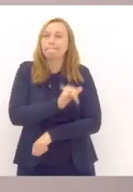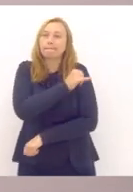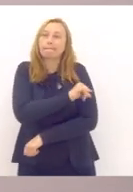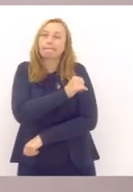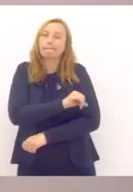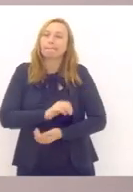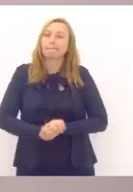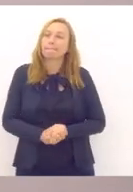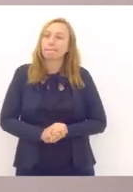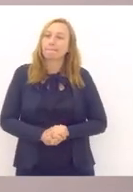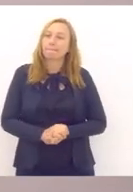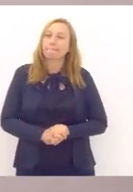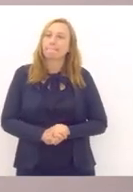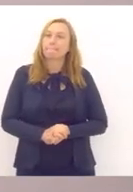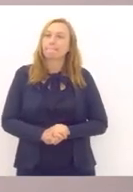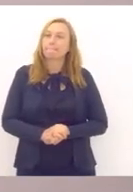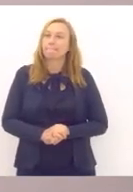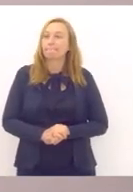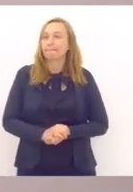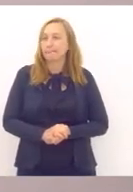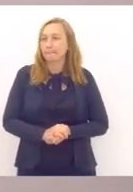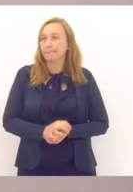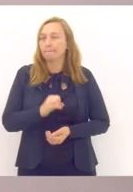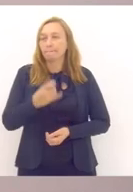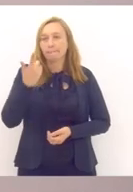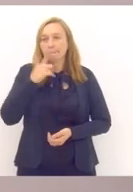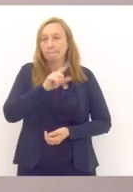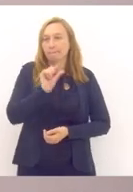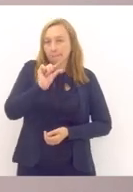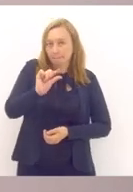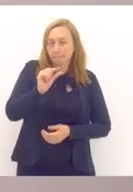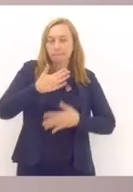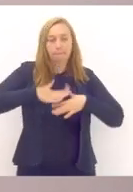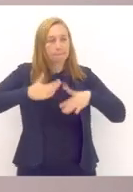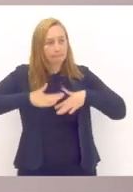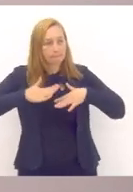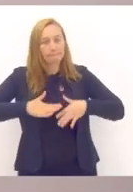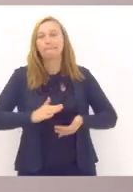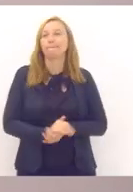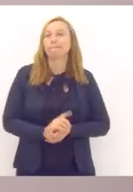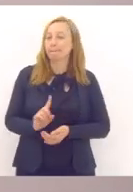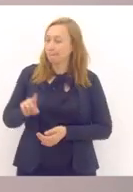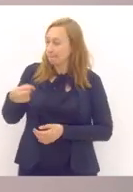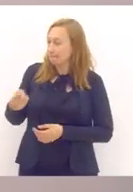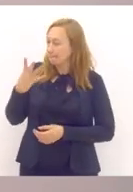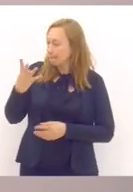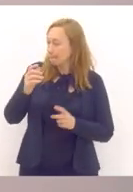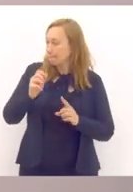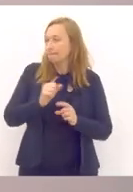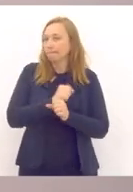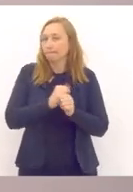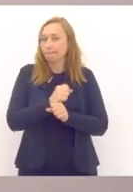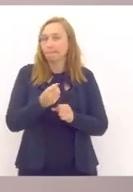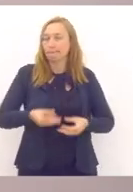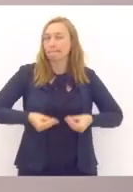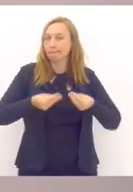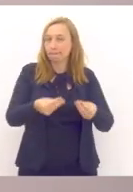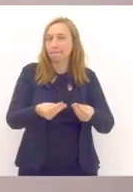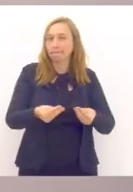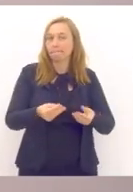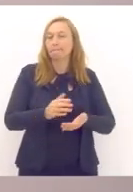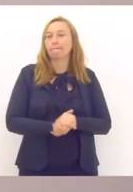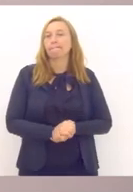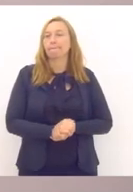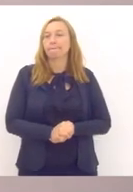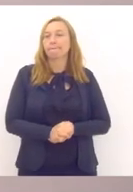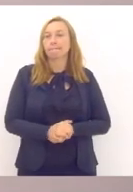maior dentre os demais estados. Se a gente conseguir um pouquinho de tranquilidade nesses próximos 4 anos, a gente entrega, e aí a